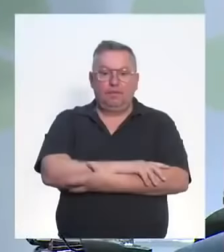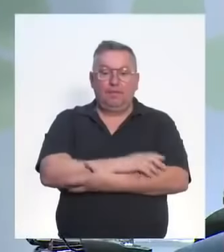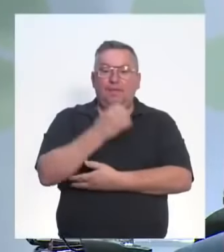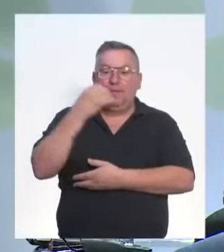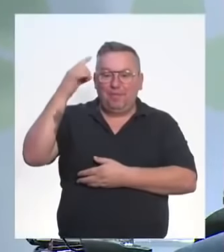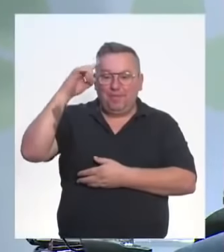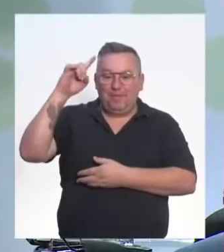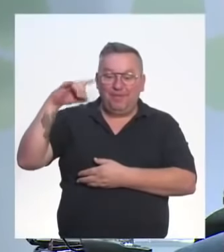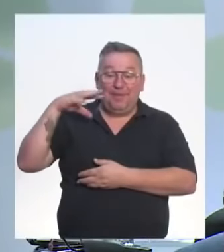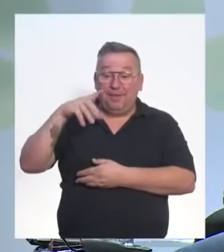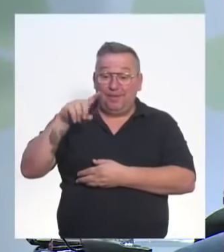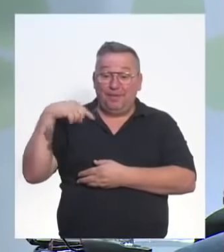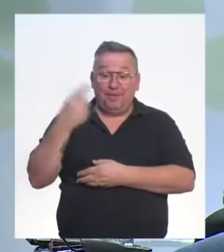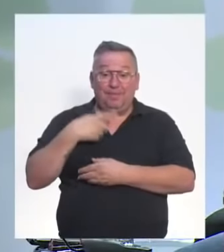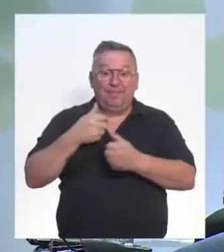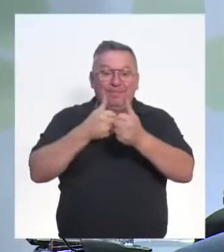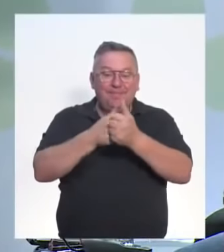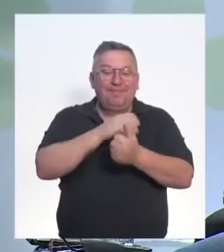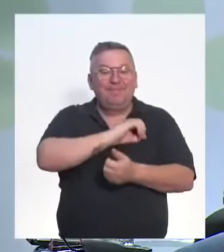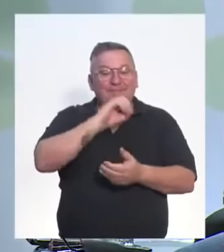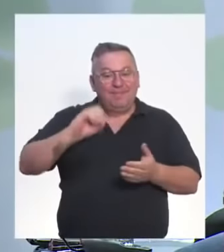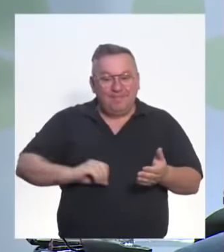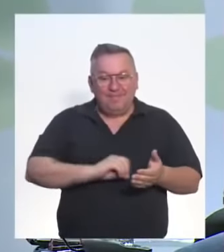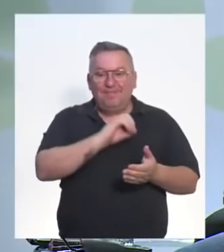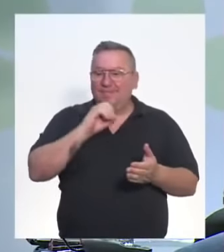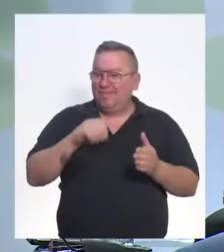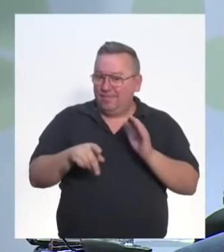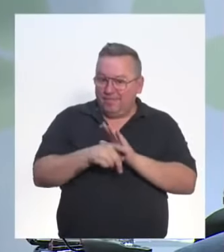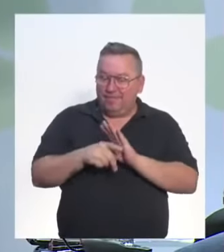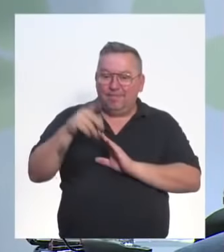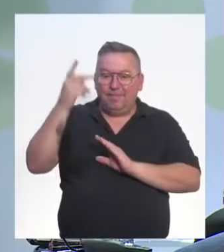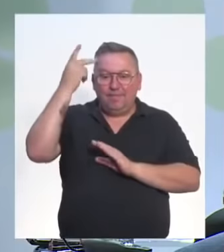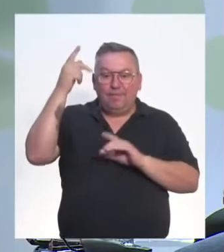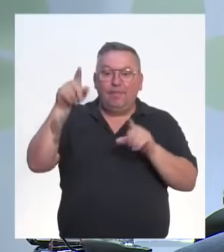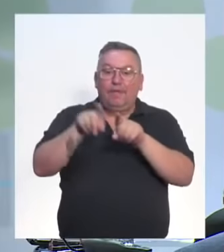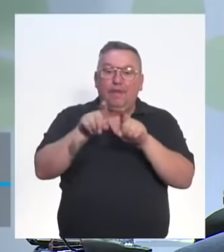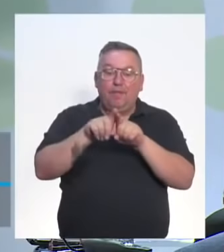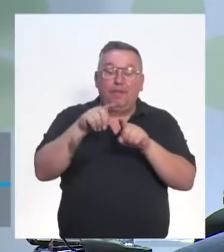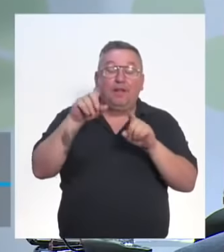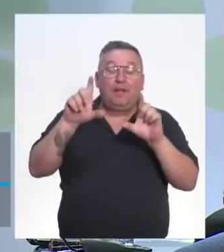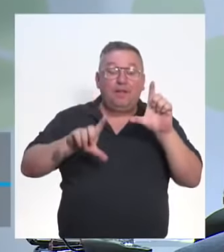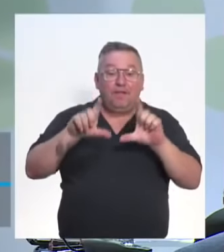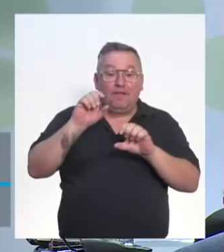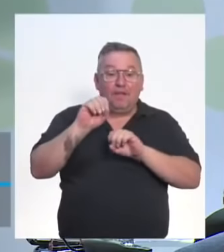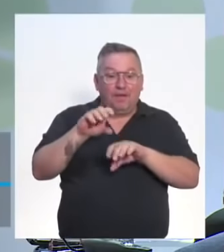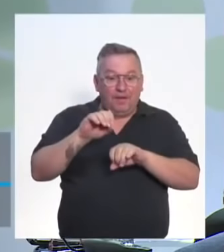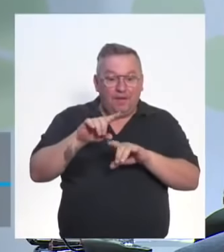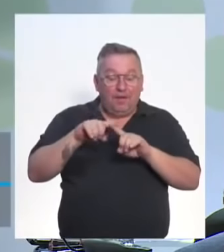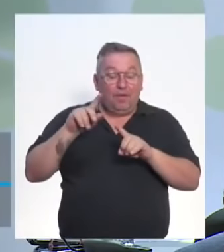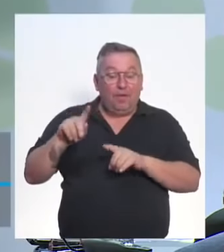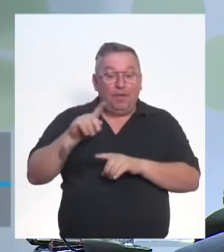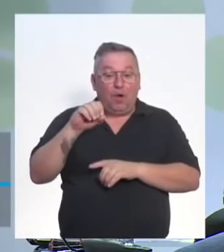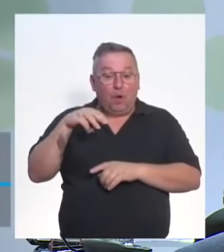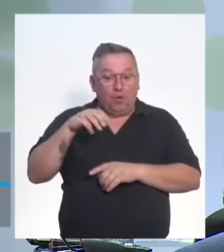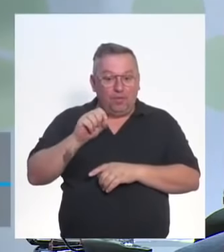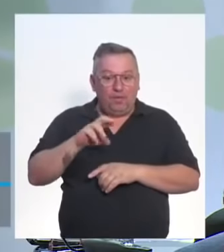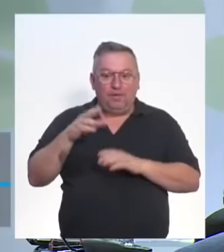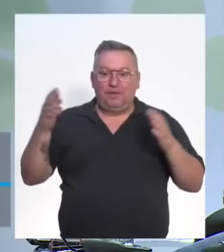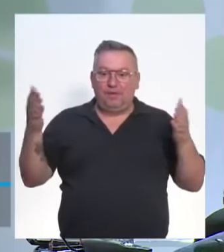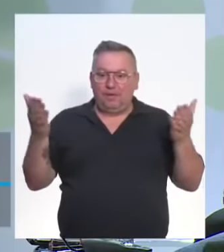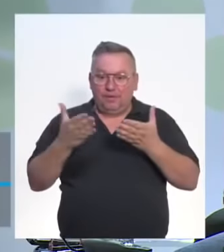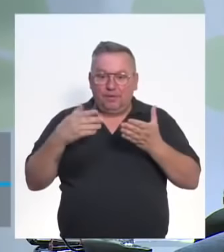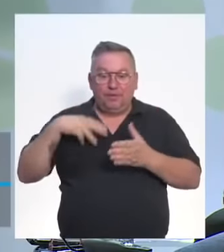Muito bom dia a todos que nos acompanham aqui pelo Centro de Mídias e Educação de São Paulo e também pela TV Educação. Eu sou o professor Osmar e juntamente hoje, aqui